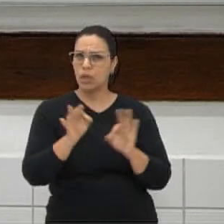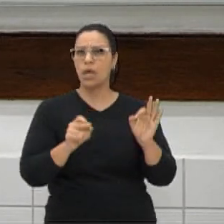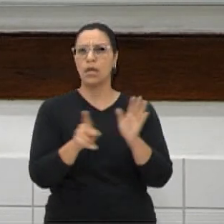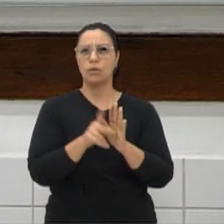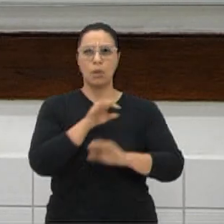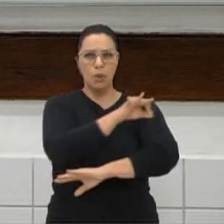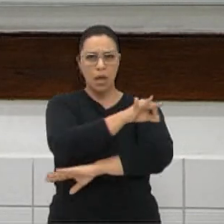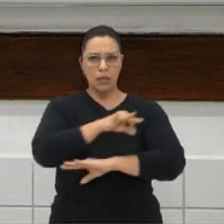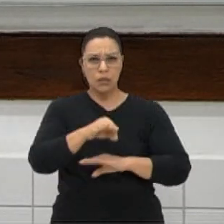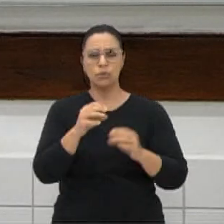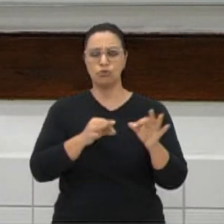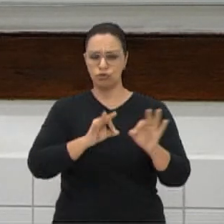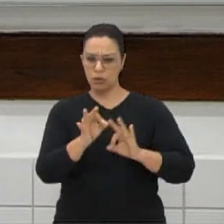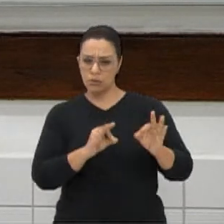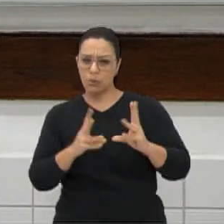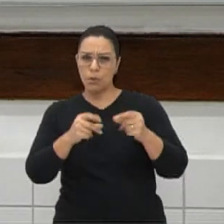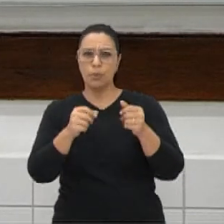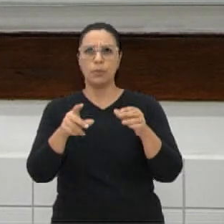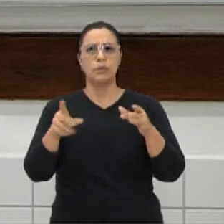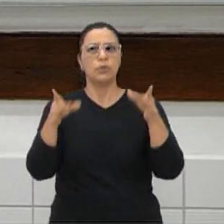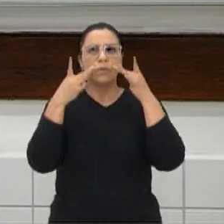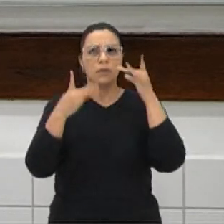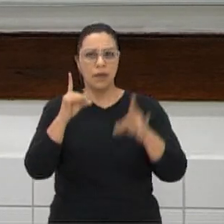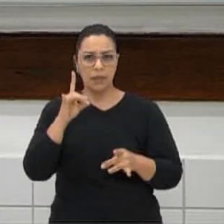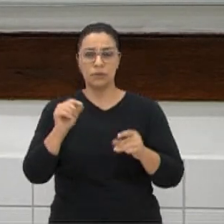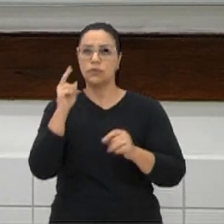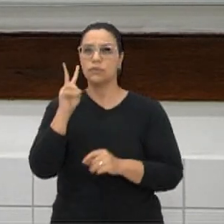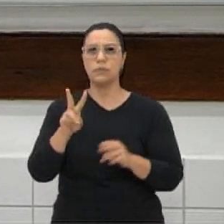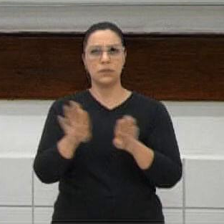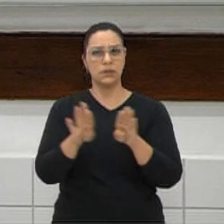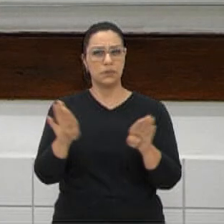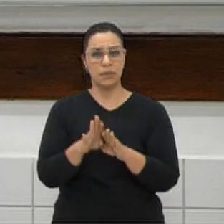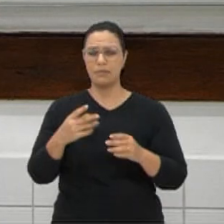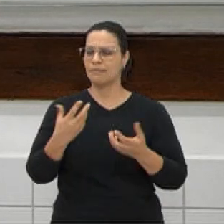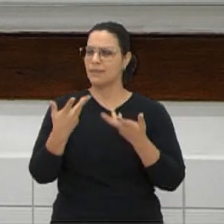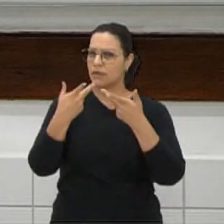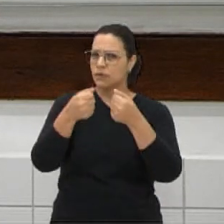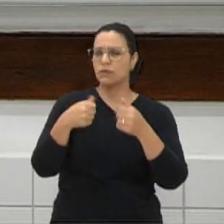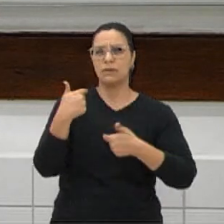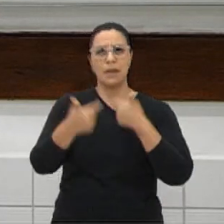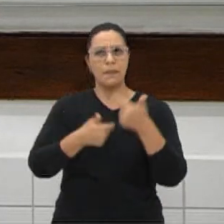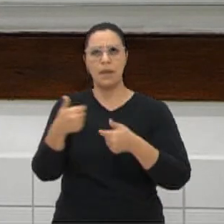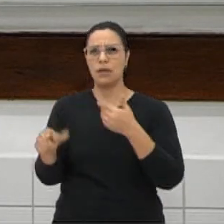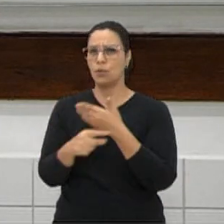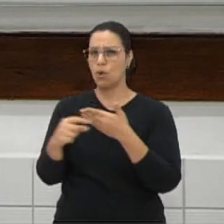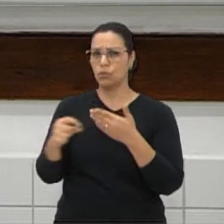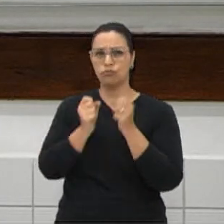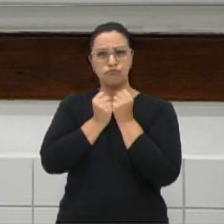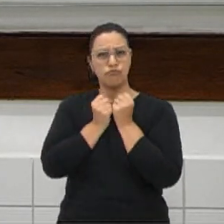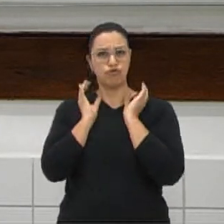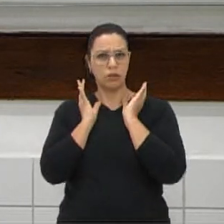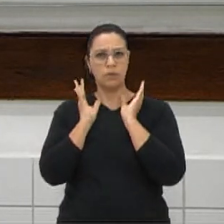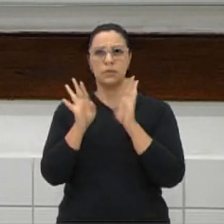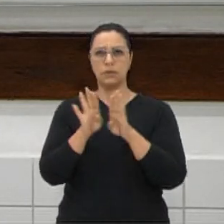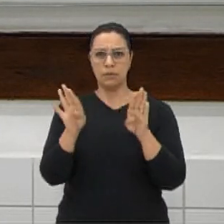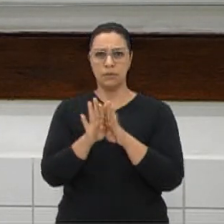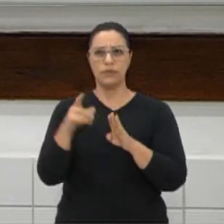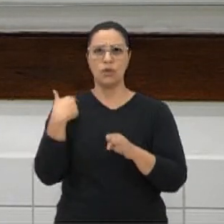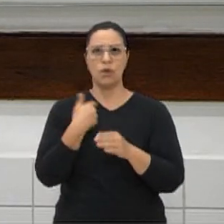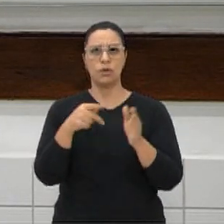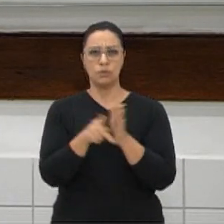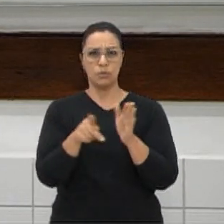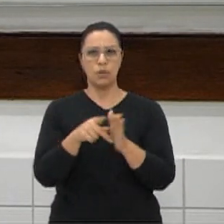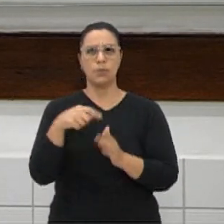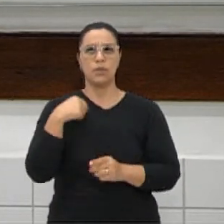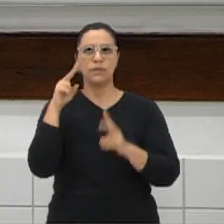eram feitas as peças, tá? E nós vimos também importantes obras de Shakespeare, né? Que a gente viu lá. E analisamos como era toda a